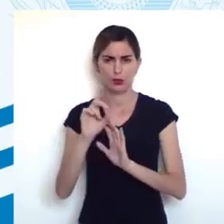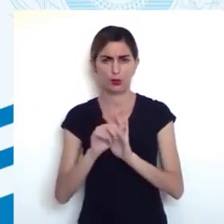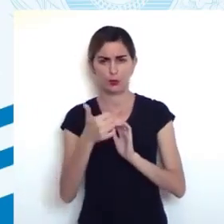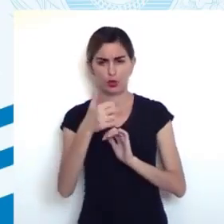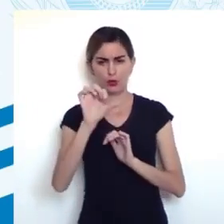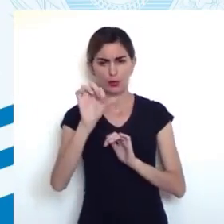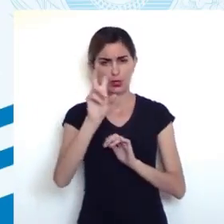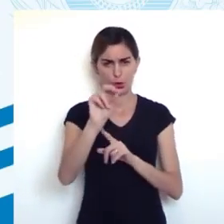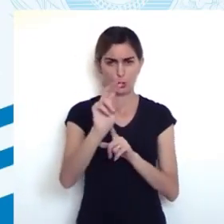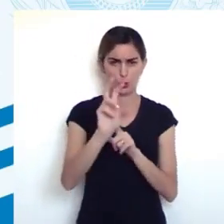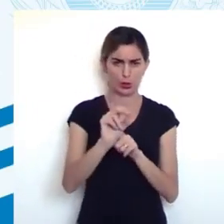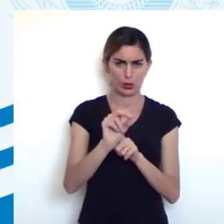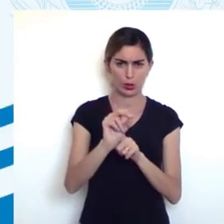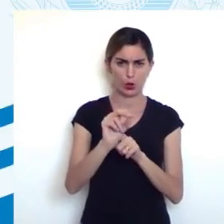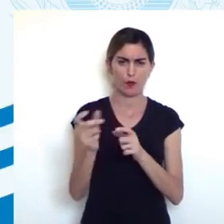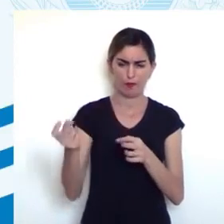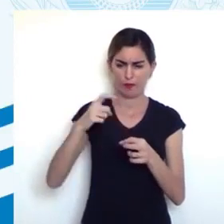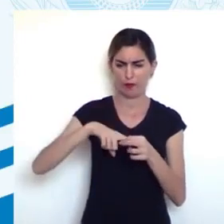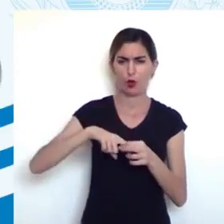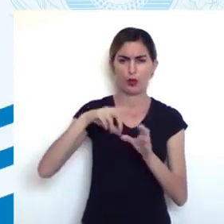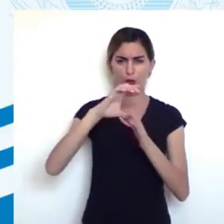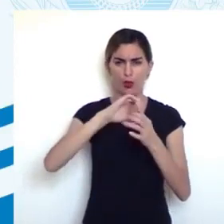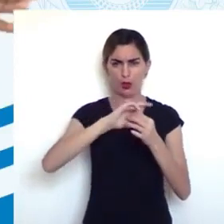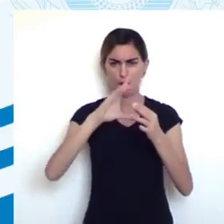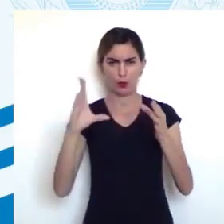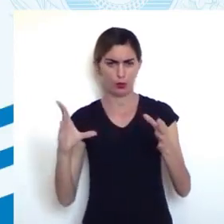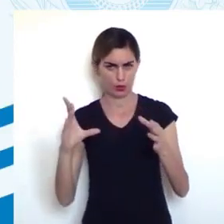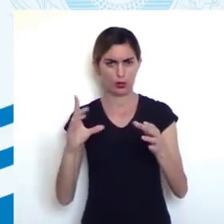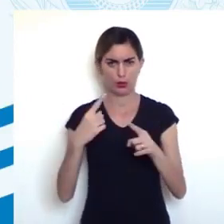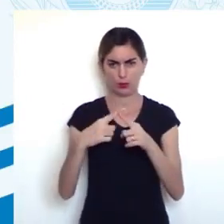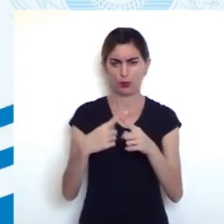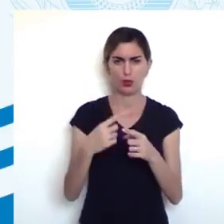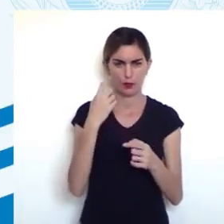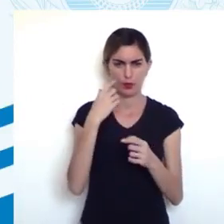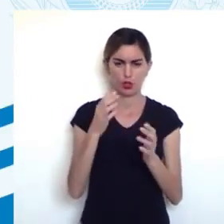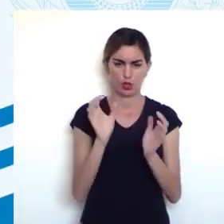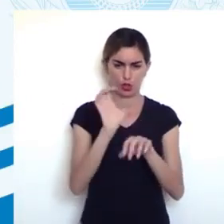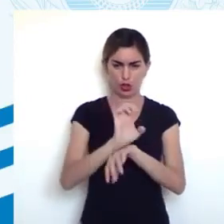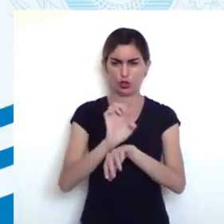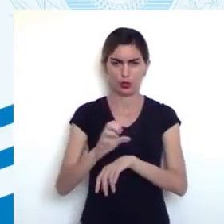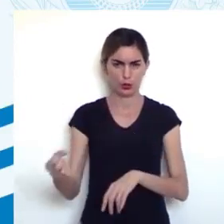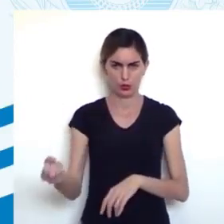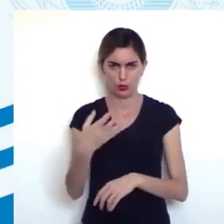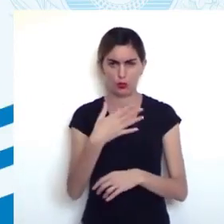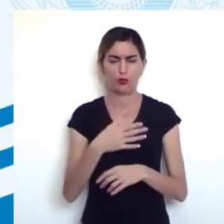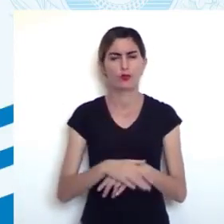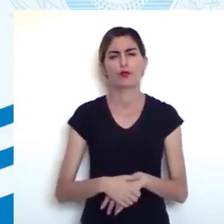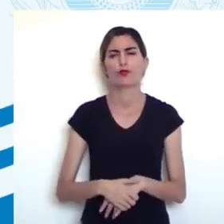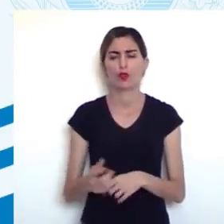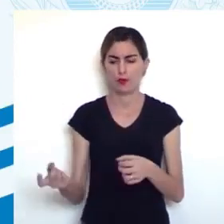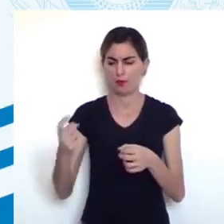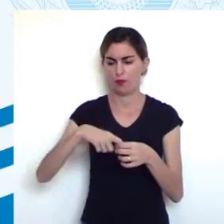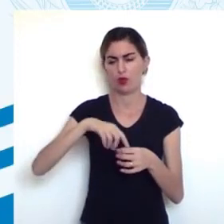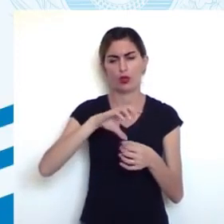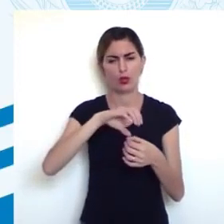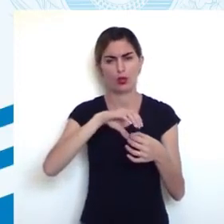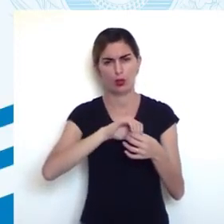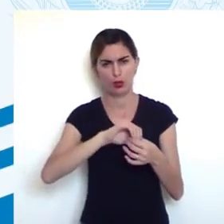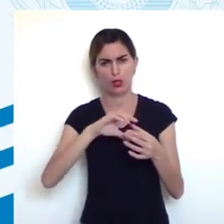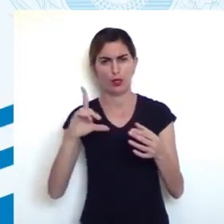50, com a volta da democracia, né, porque a gente vai ter o Estado Novo, né? Então, com a volta da